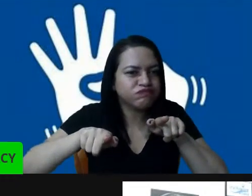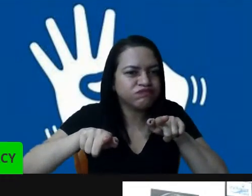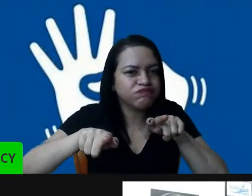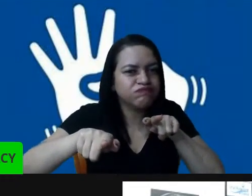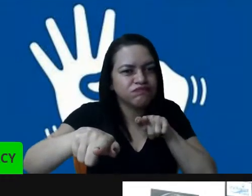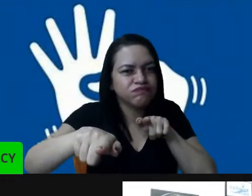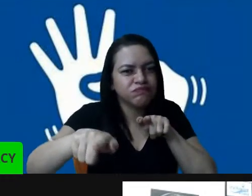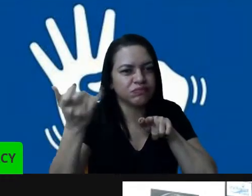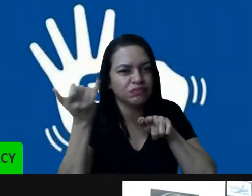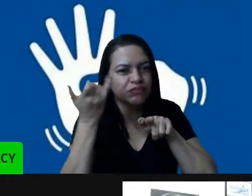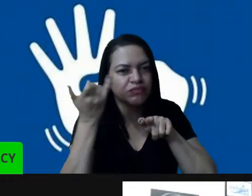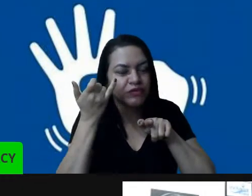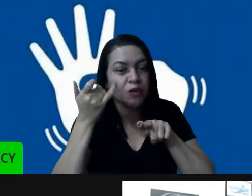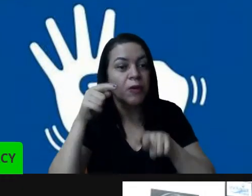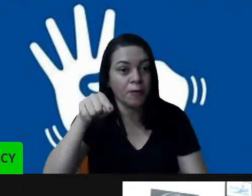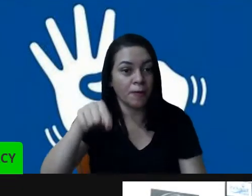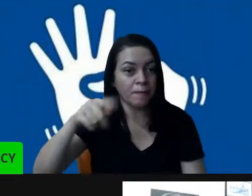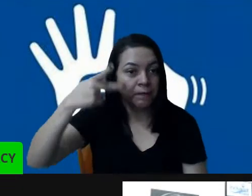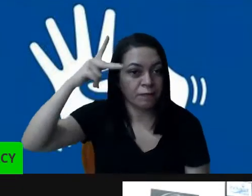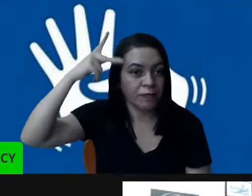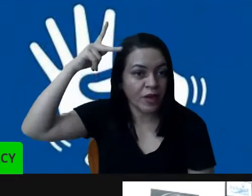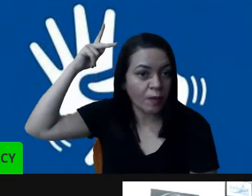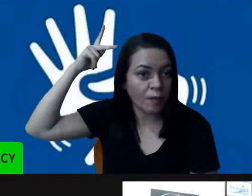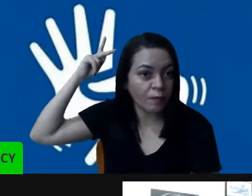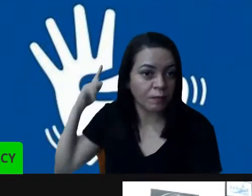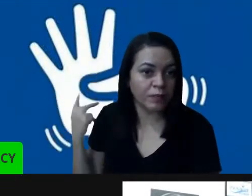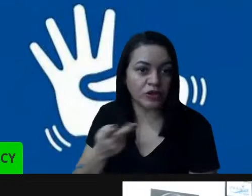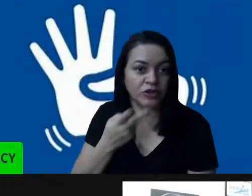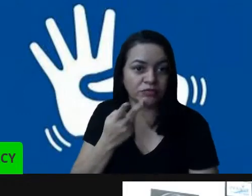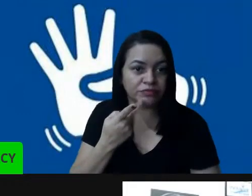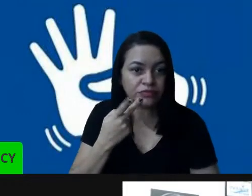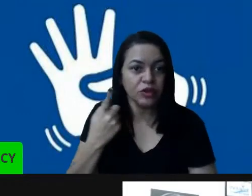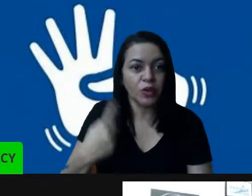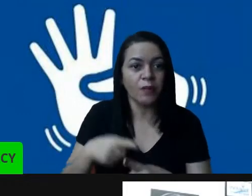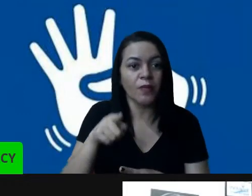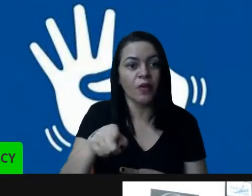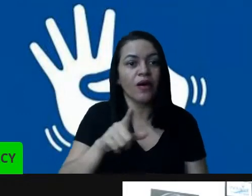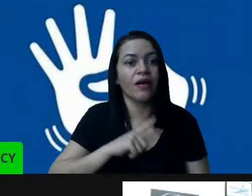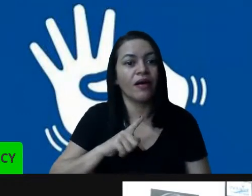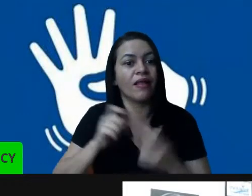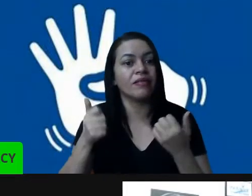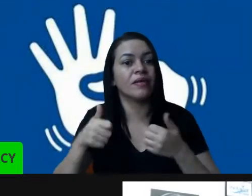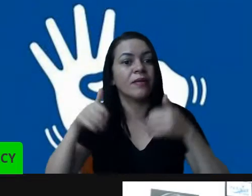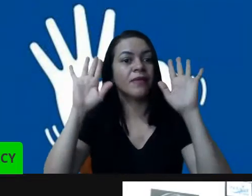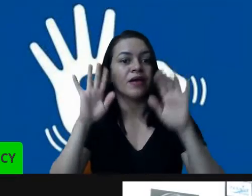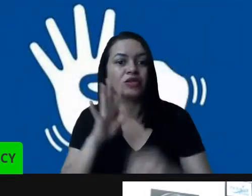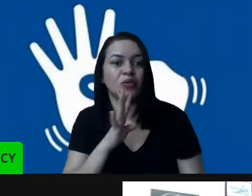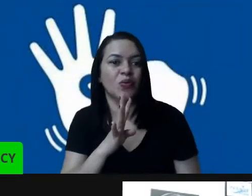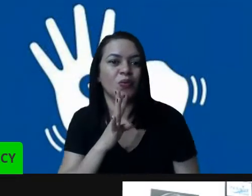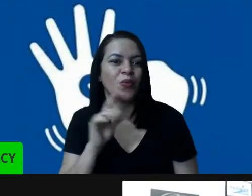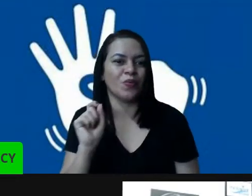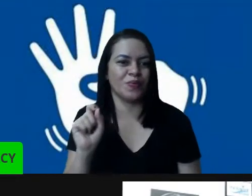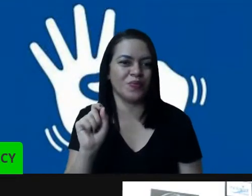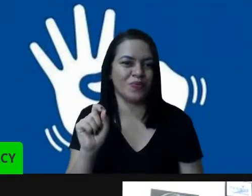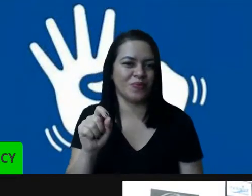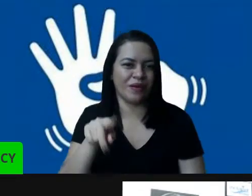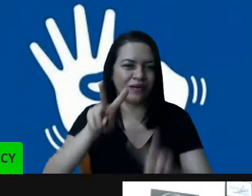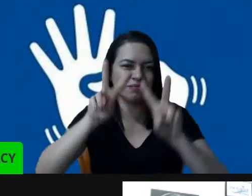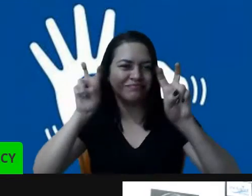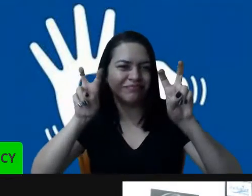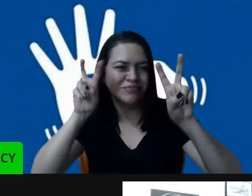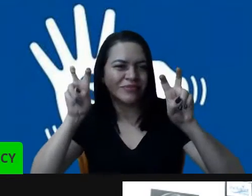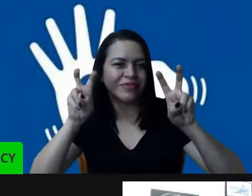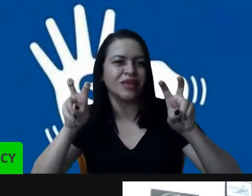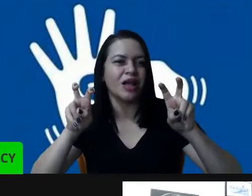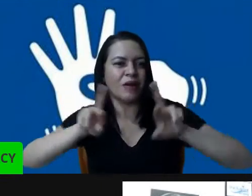a palavra para a Pajama, porque ela bem mais conhece, sabe as melhores formas, e